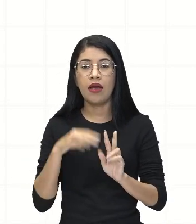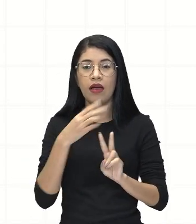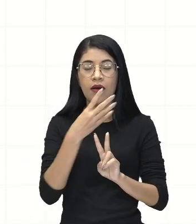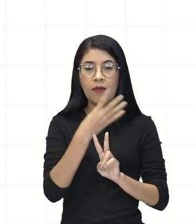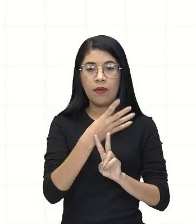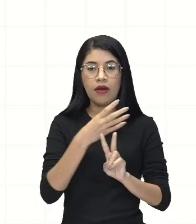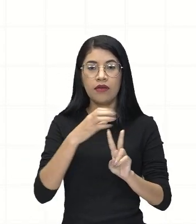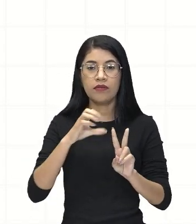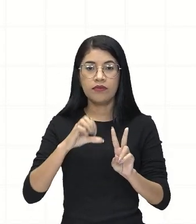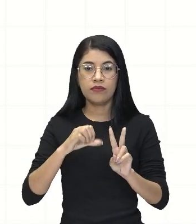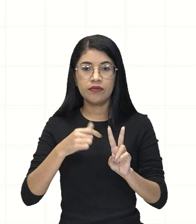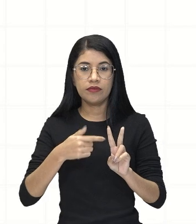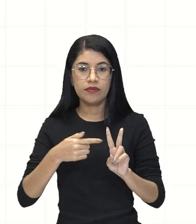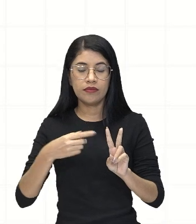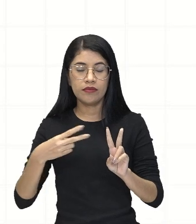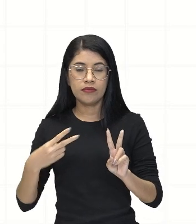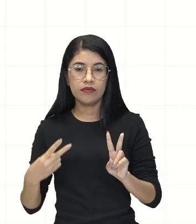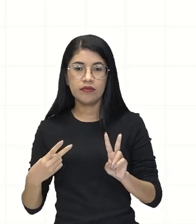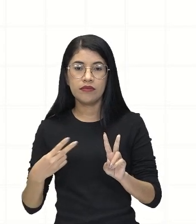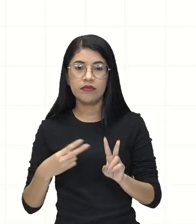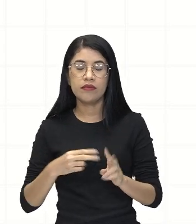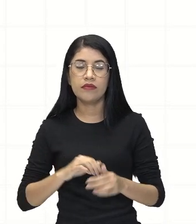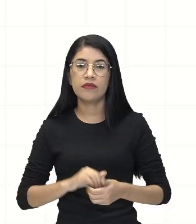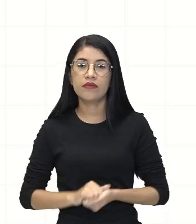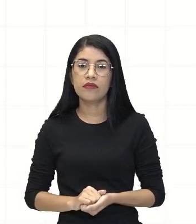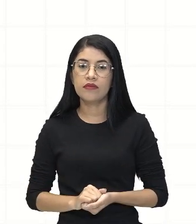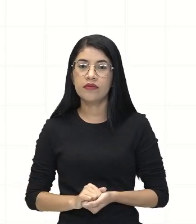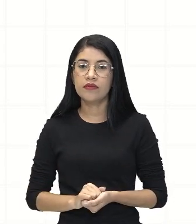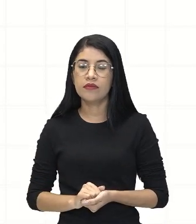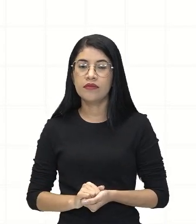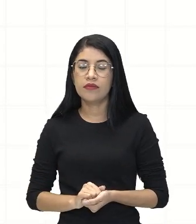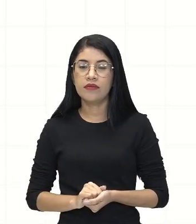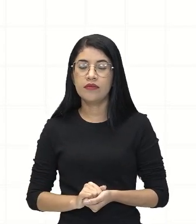a simplificação de raiz quarta de